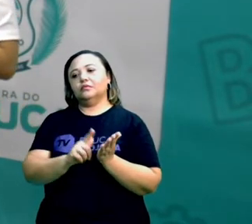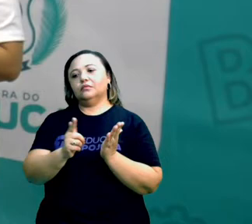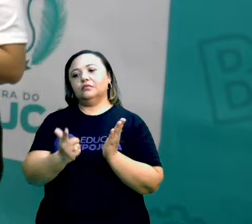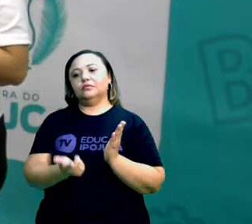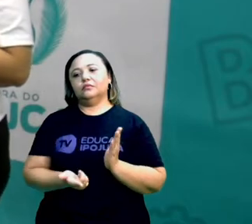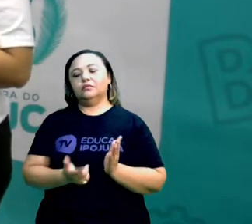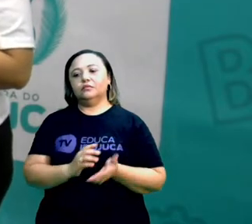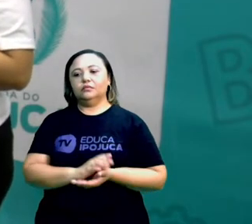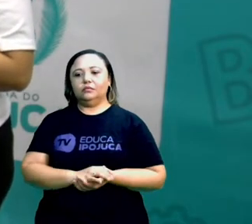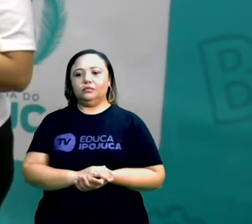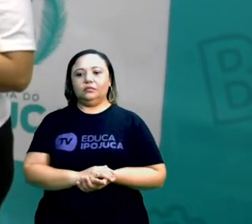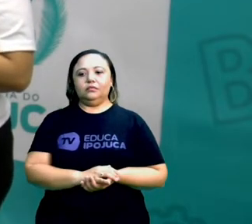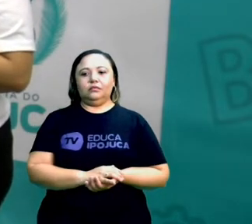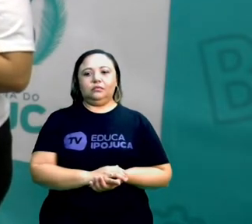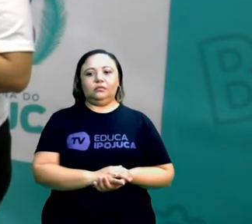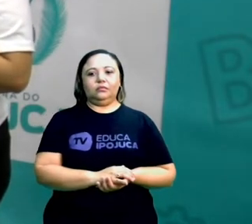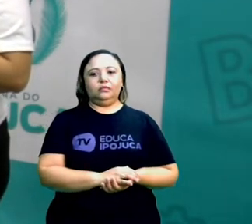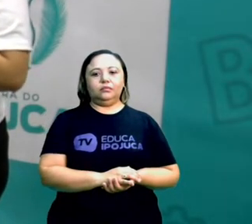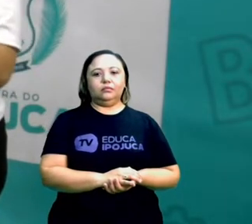jornalísticos.